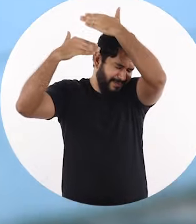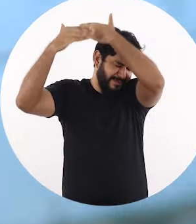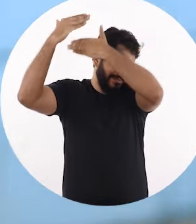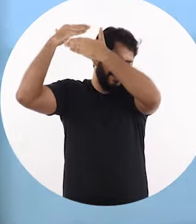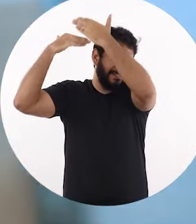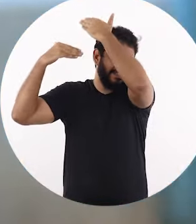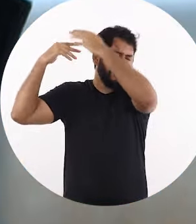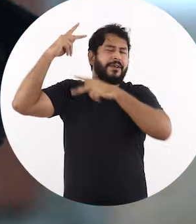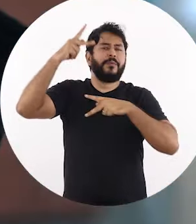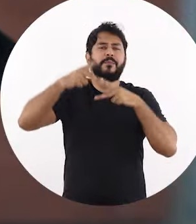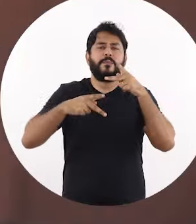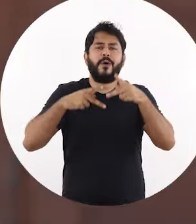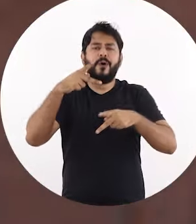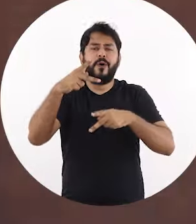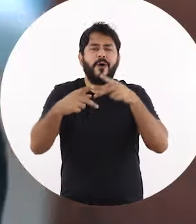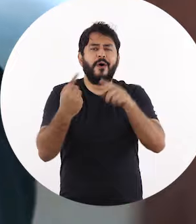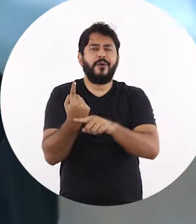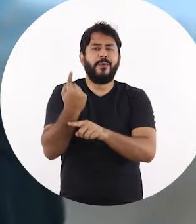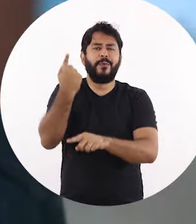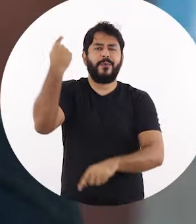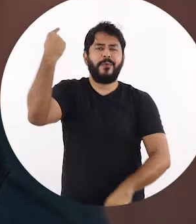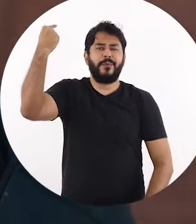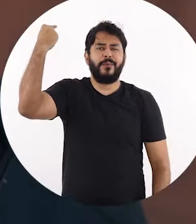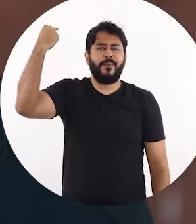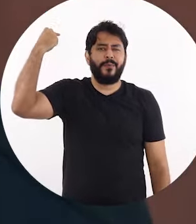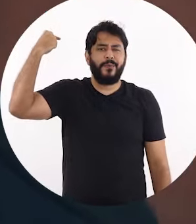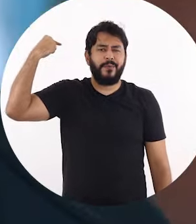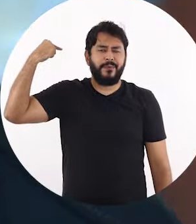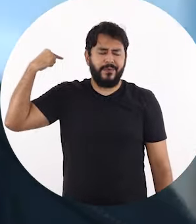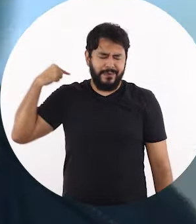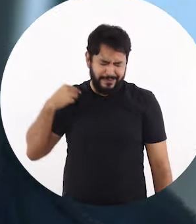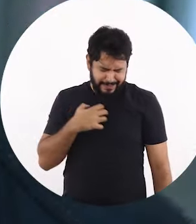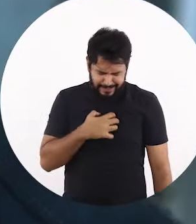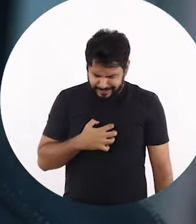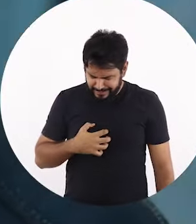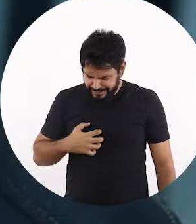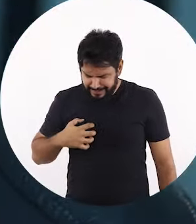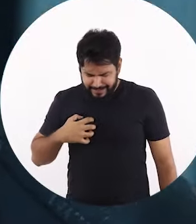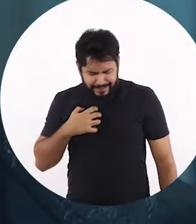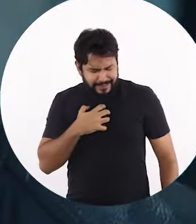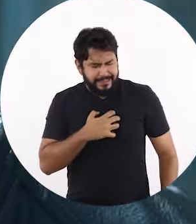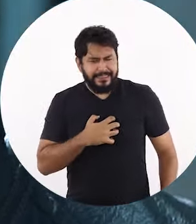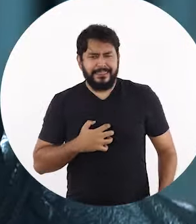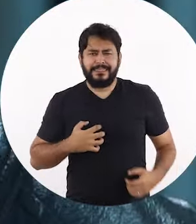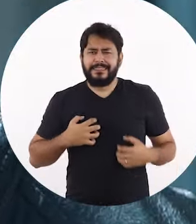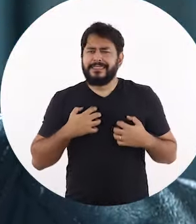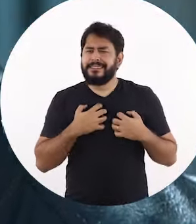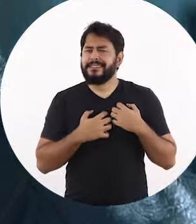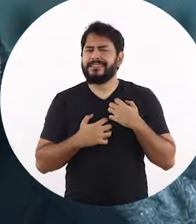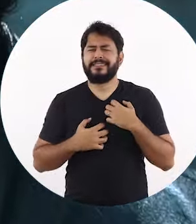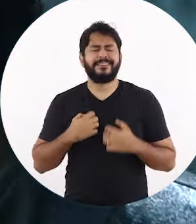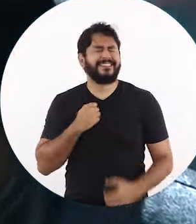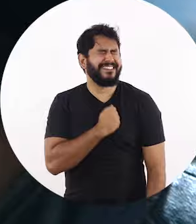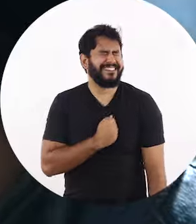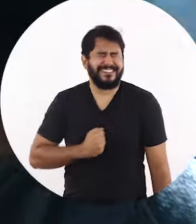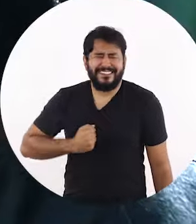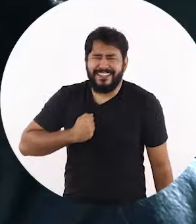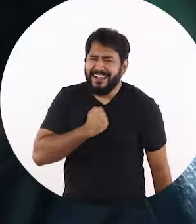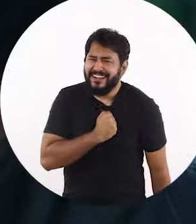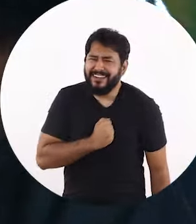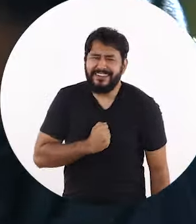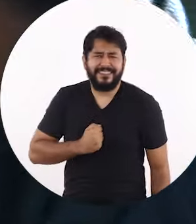da minha gente que ficou por lá. Ô, saudade, saudade tão grande